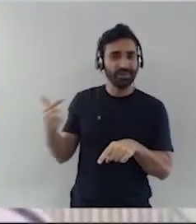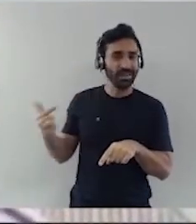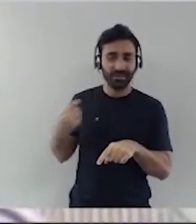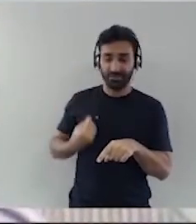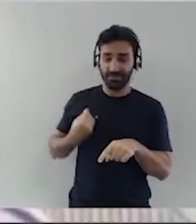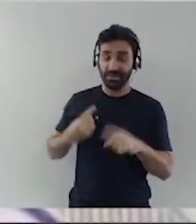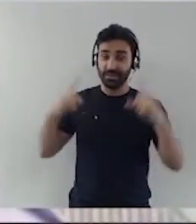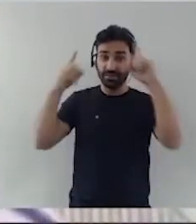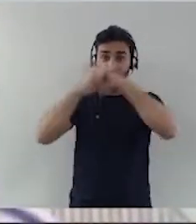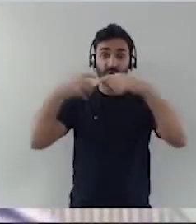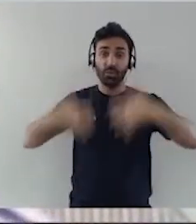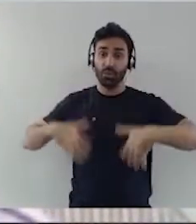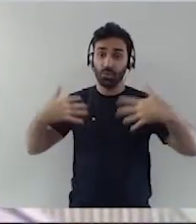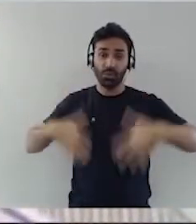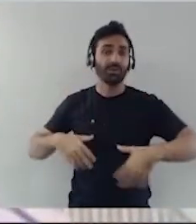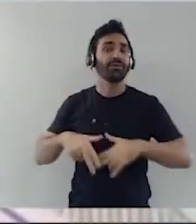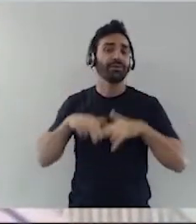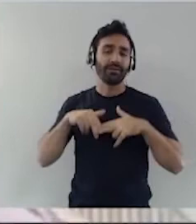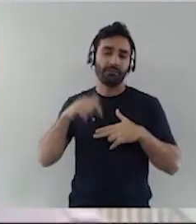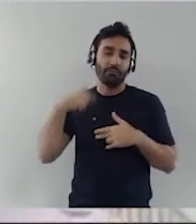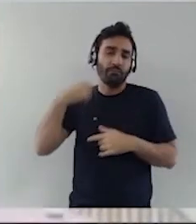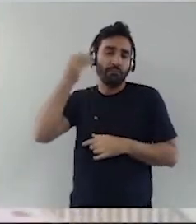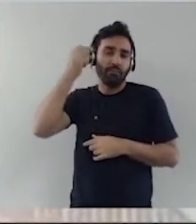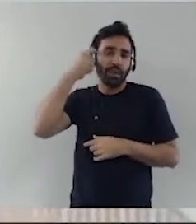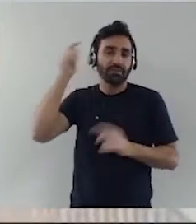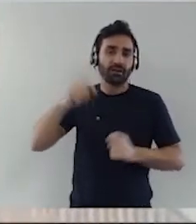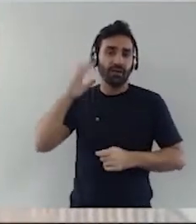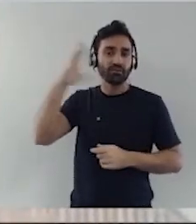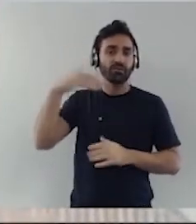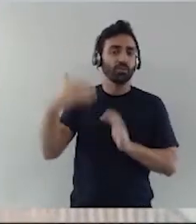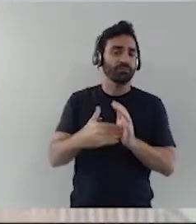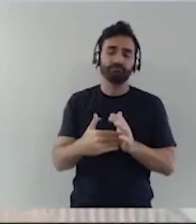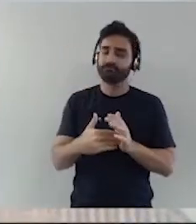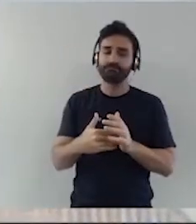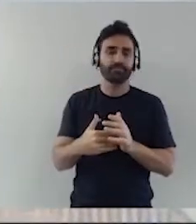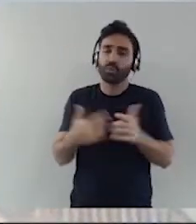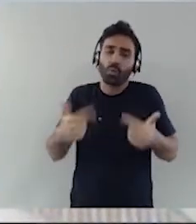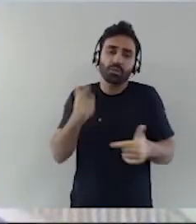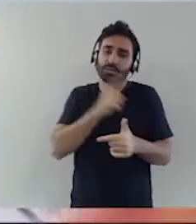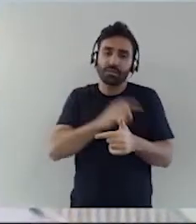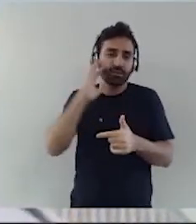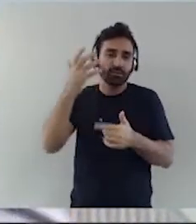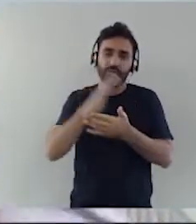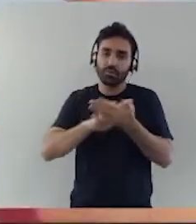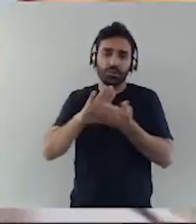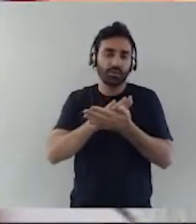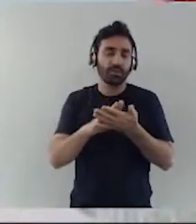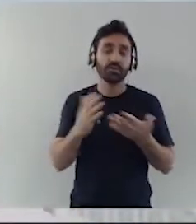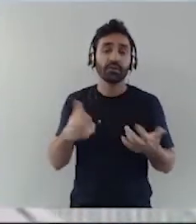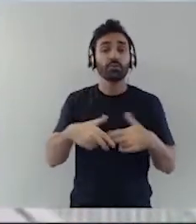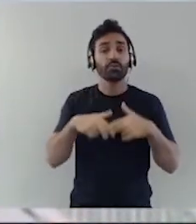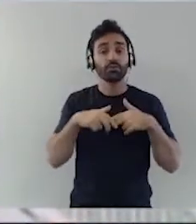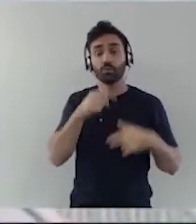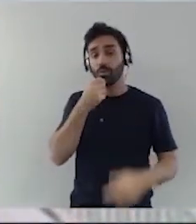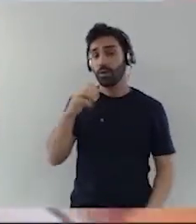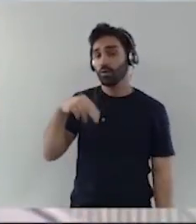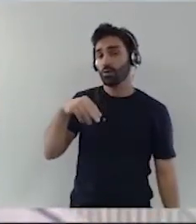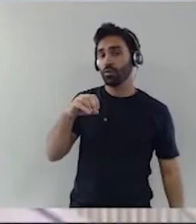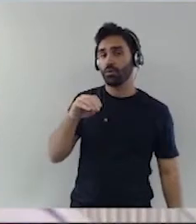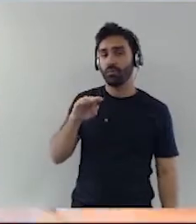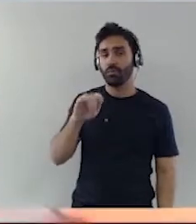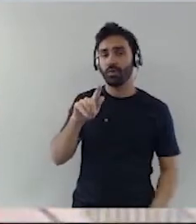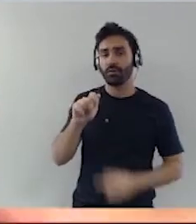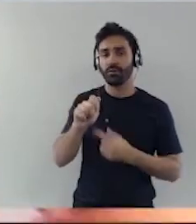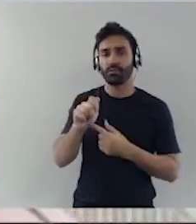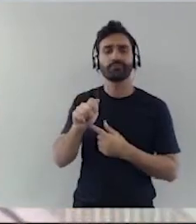Uma matriz de riscos não resolve tudo, né? Não resolve os problemas todos, né? O Marcos Nóbrega trabalha muito isso, mesmo